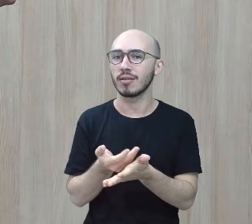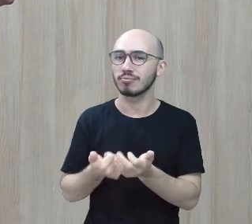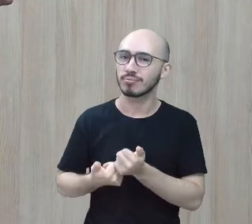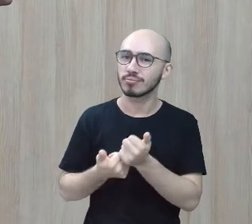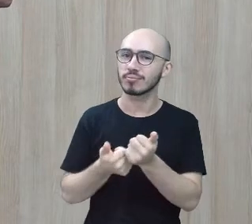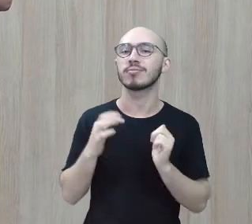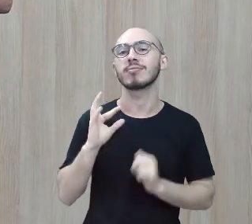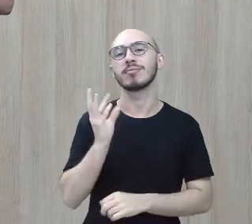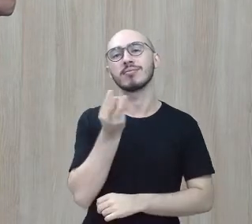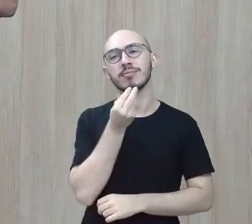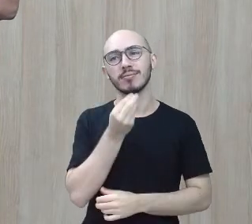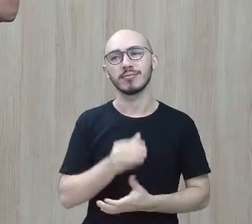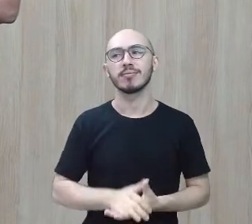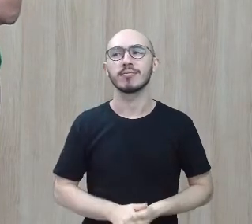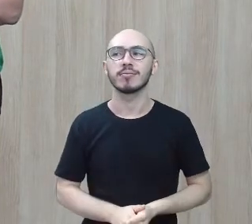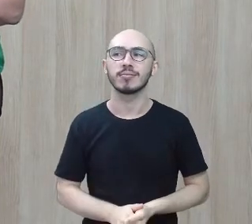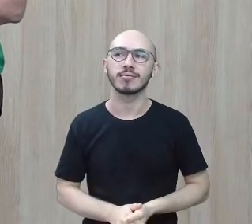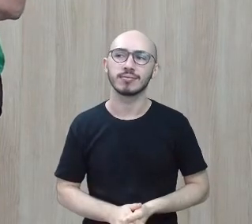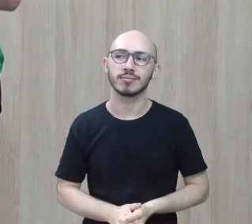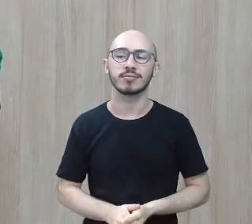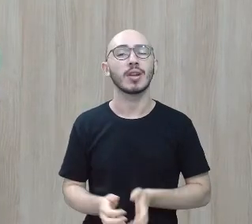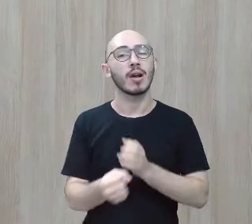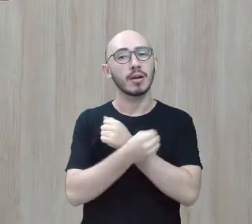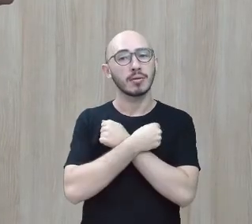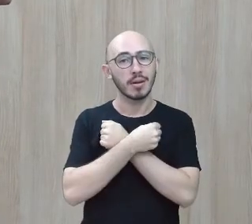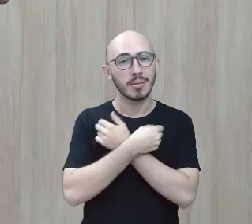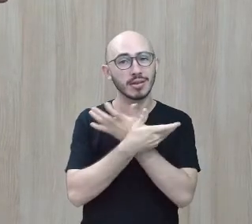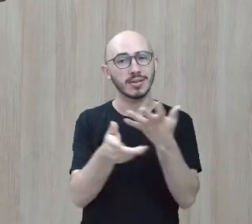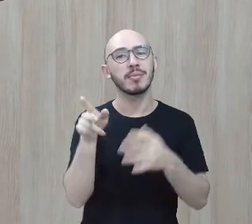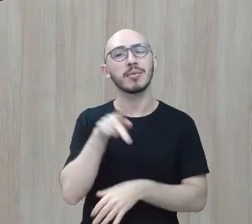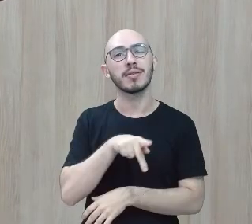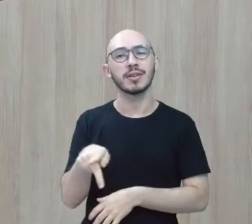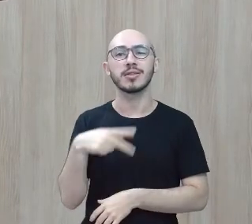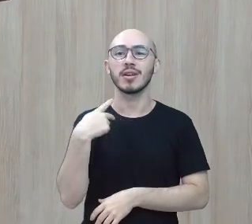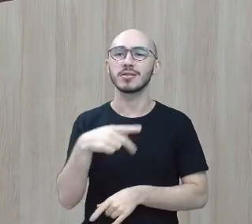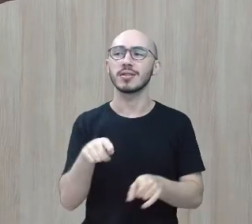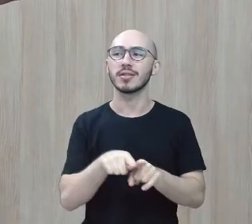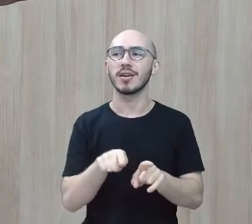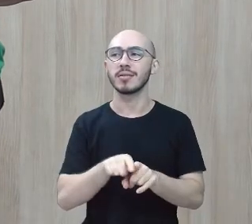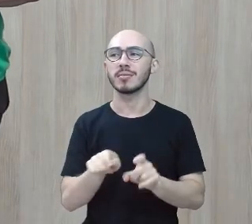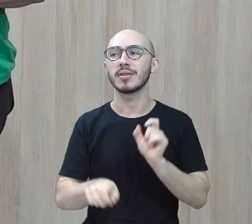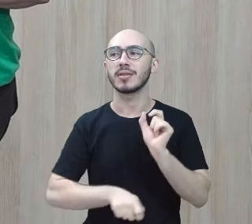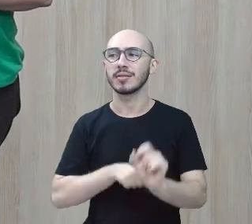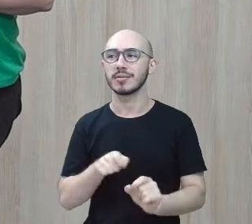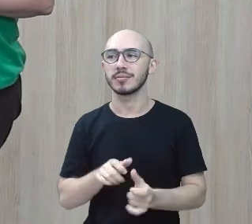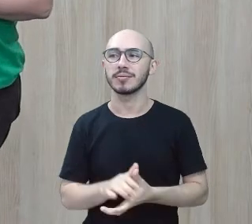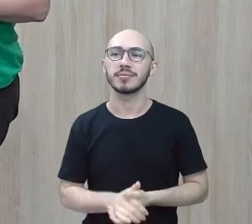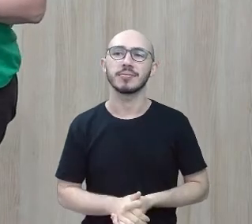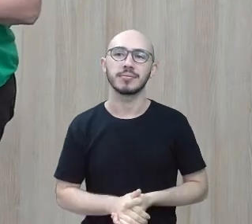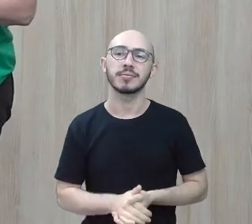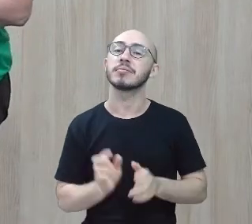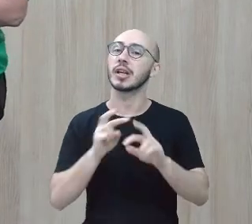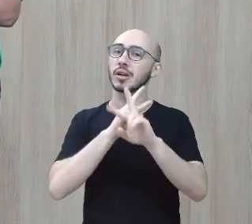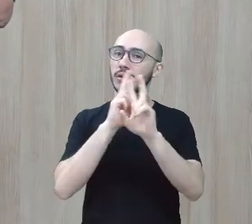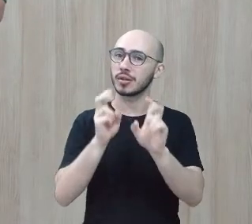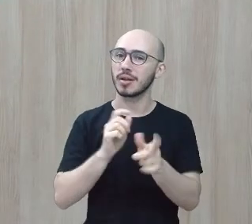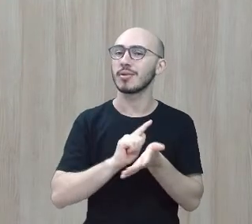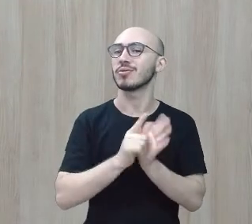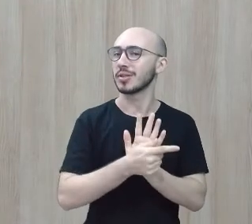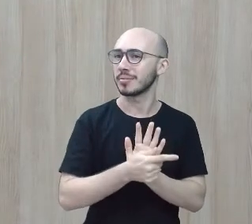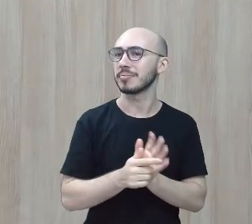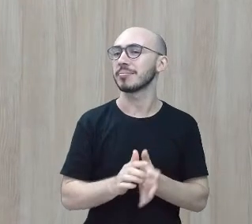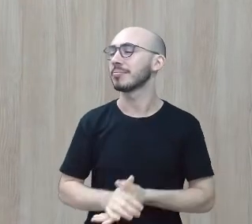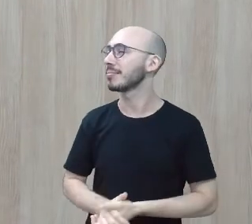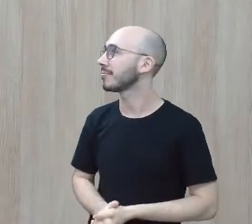este conhecimento. Então, um abração para a sua professora que está trabalhando biografia, não é? Este gênero